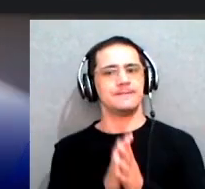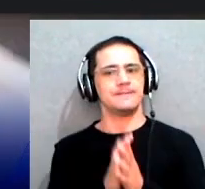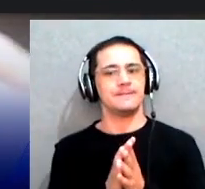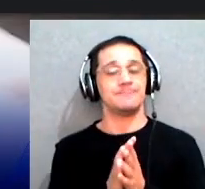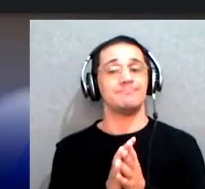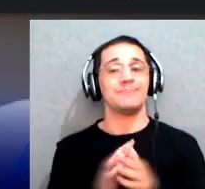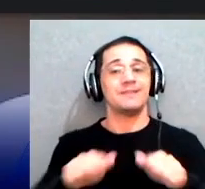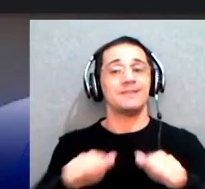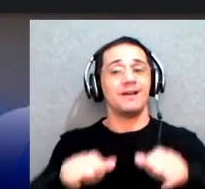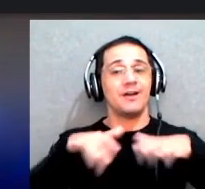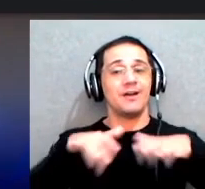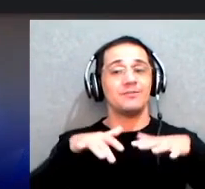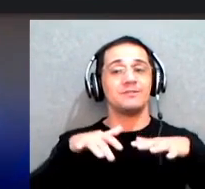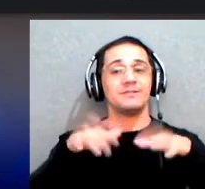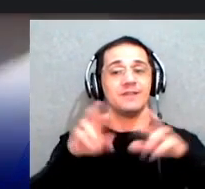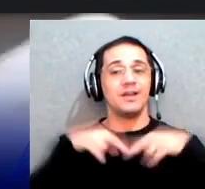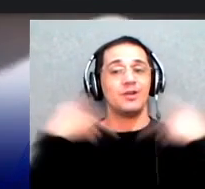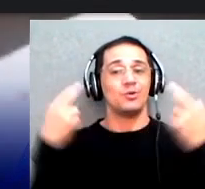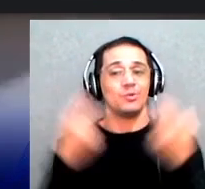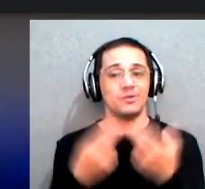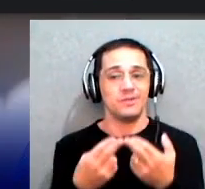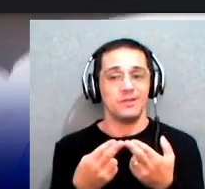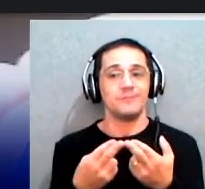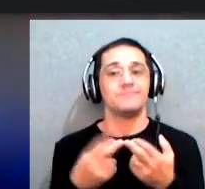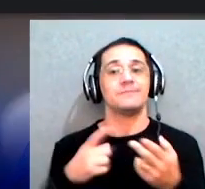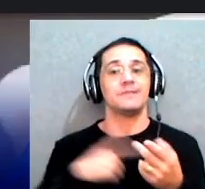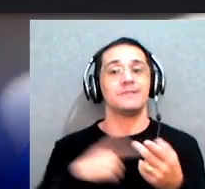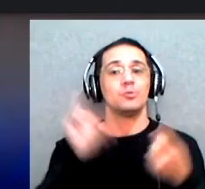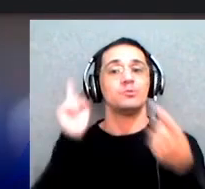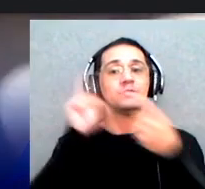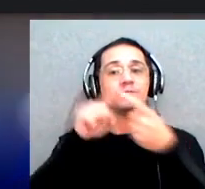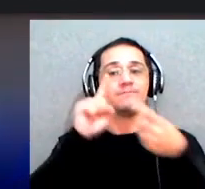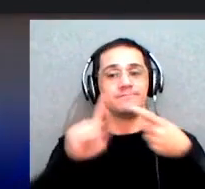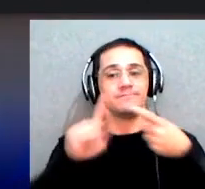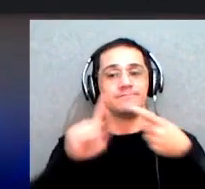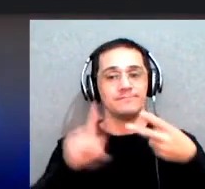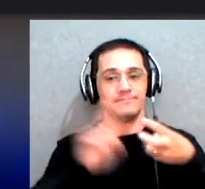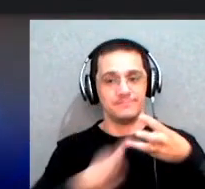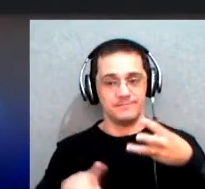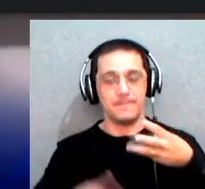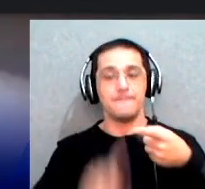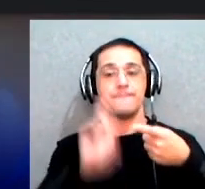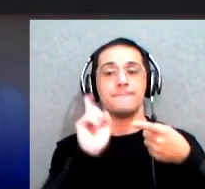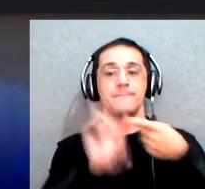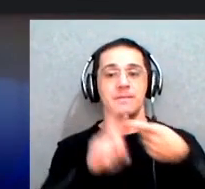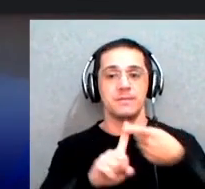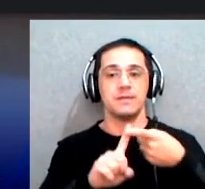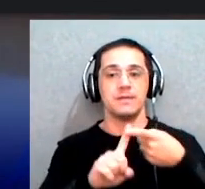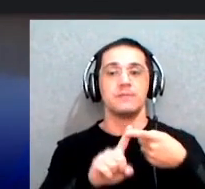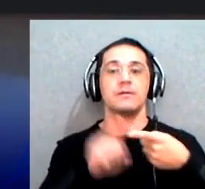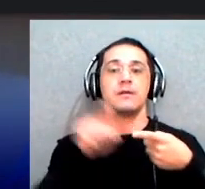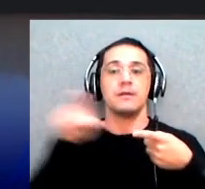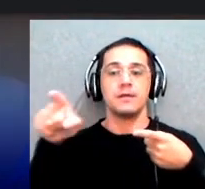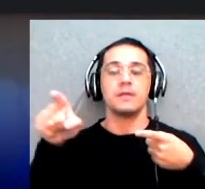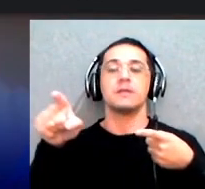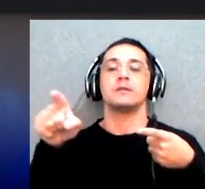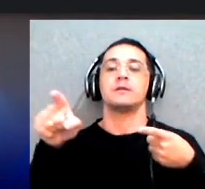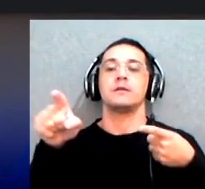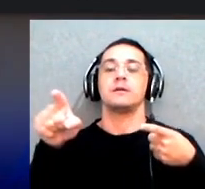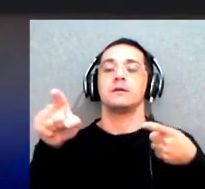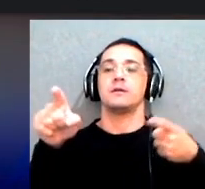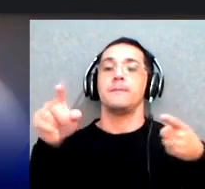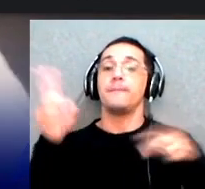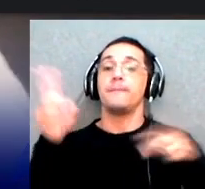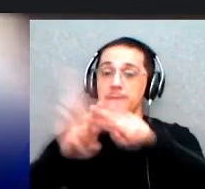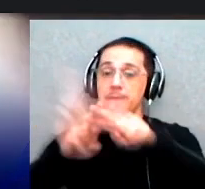possui diferentes objetivos, dentre eles especialmente assegurar o acesso direto do preso à autoridade judicial, que antes ocorria apenas